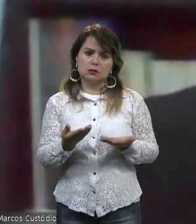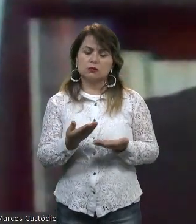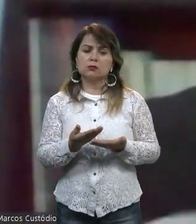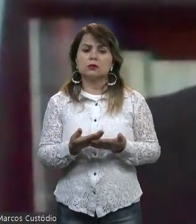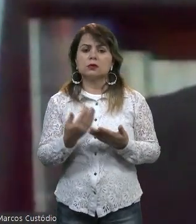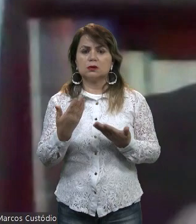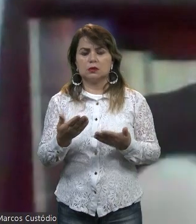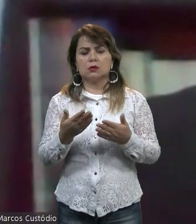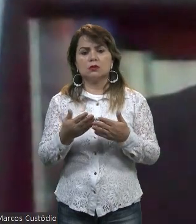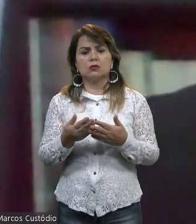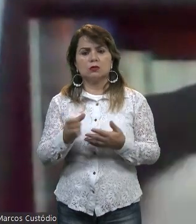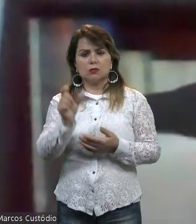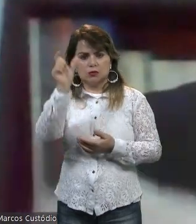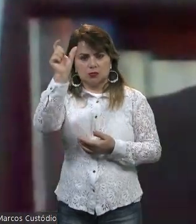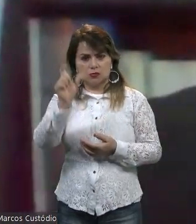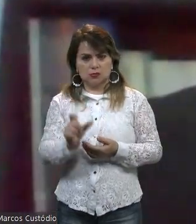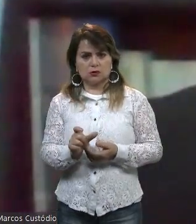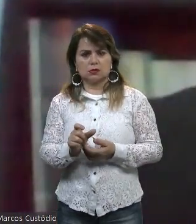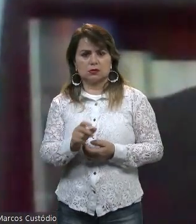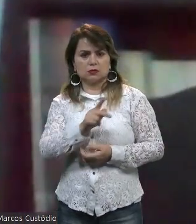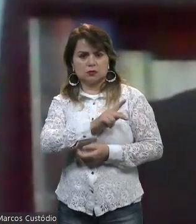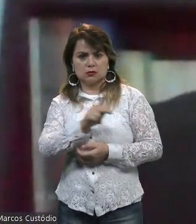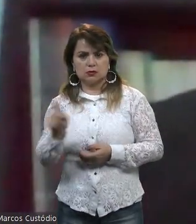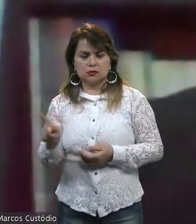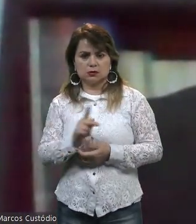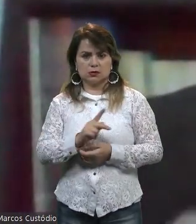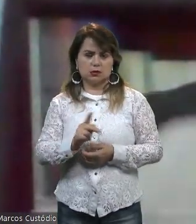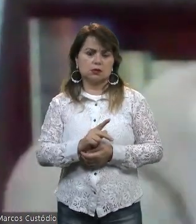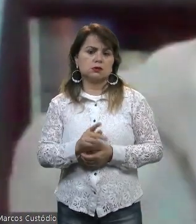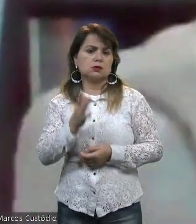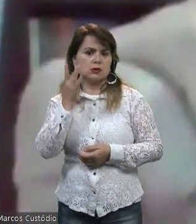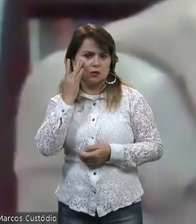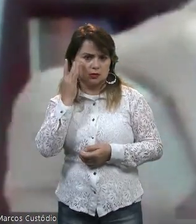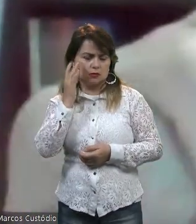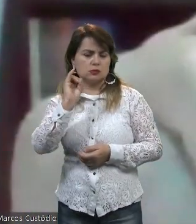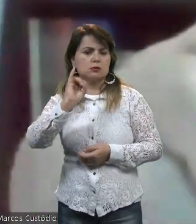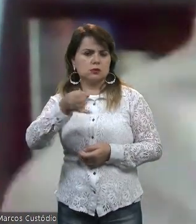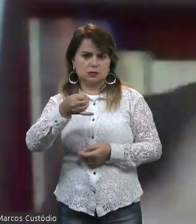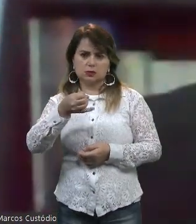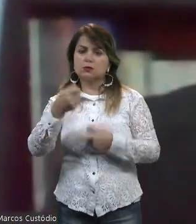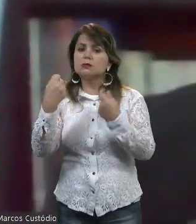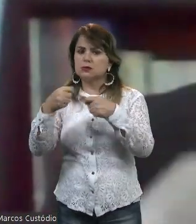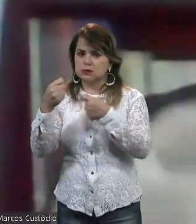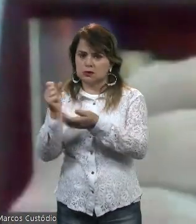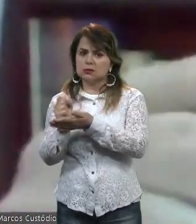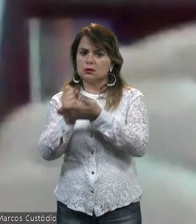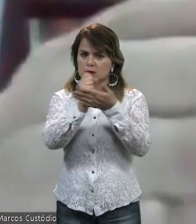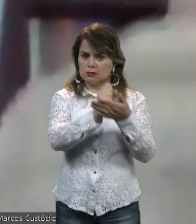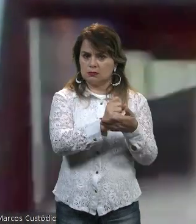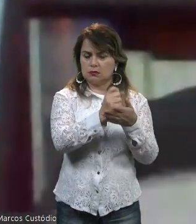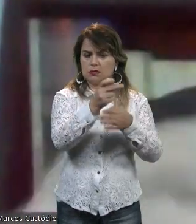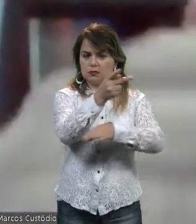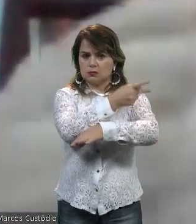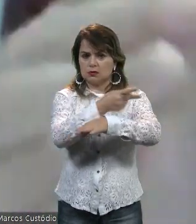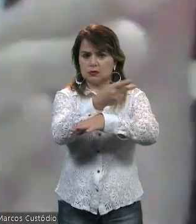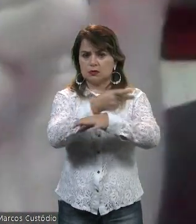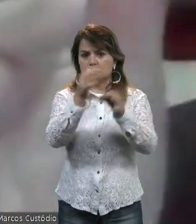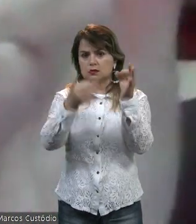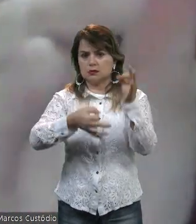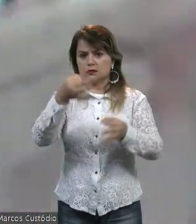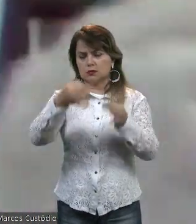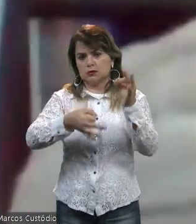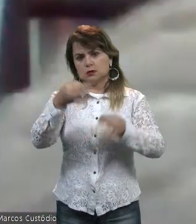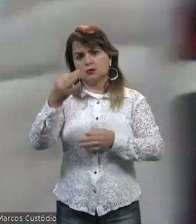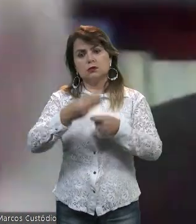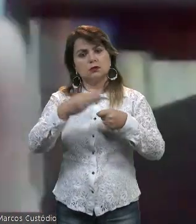nossa aprovação, encaminhar isso sim para o nosso procurador jurídico do município, para que o doutor Daniel dê um